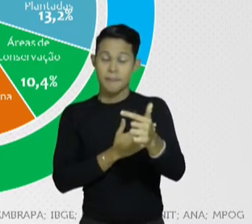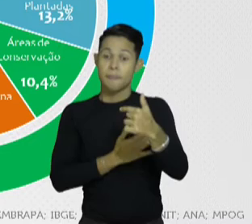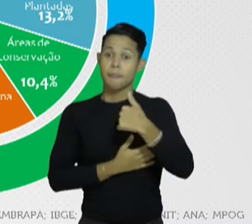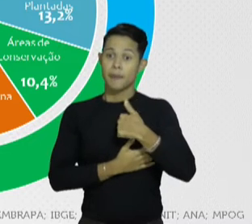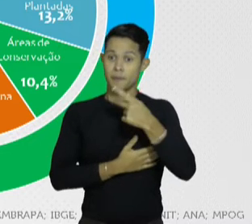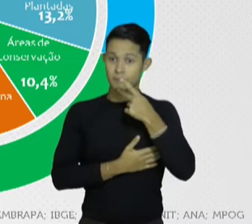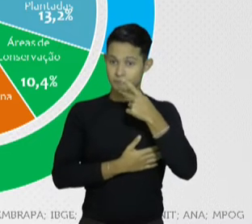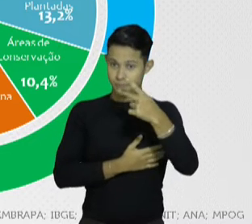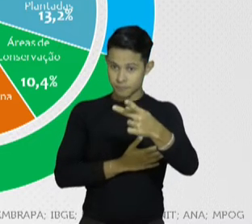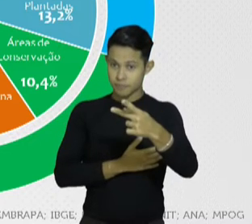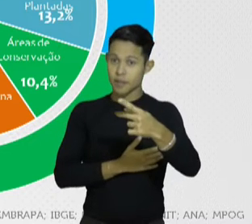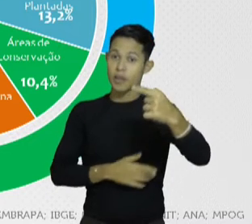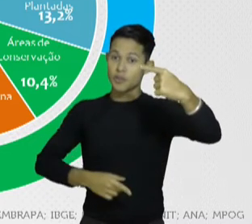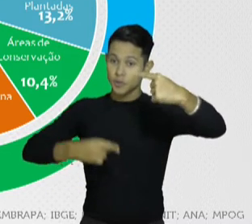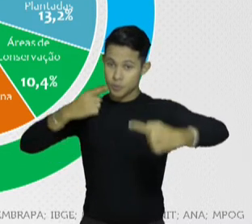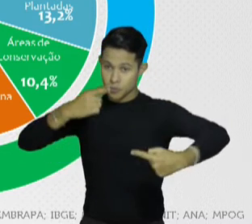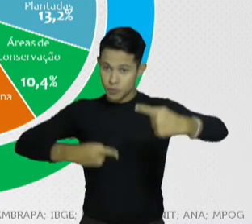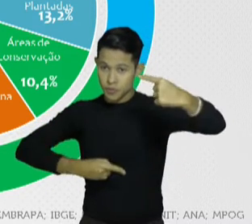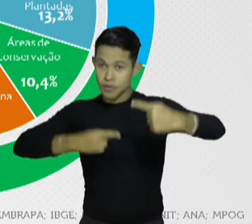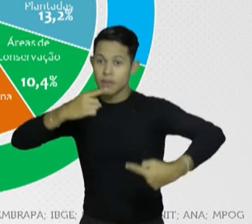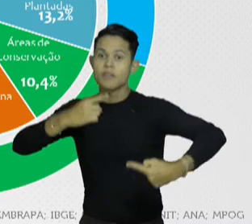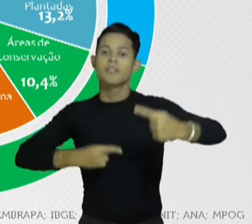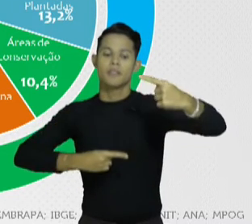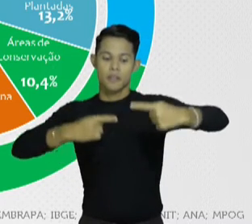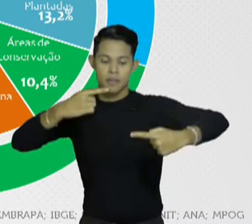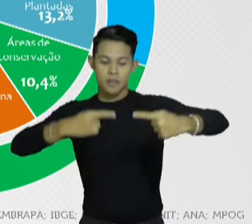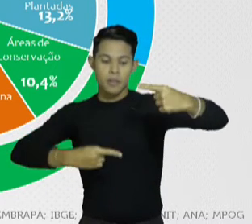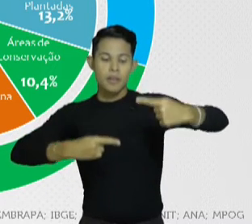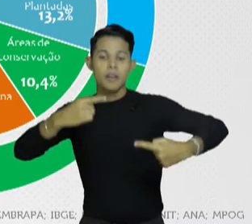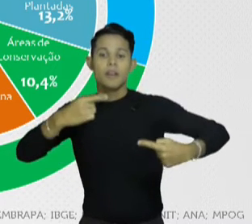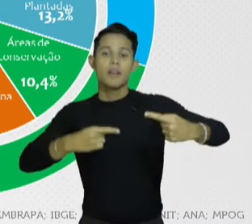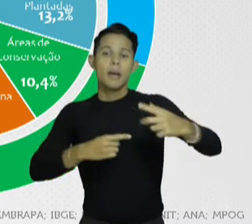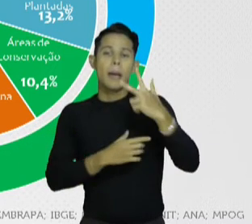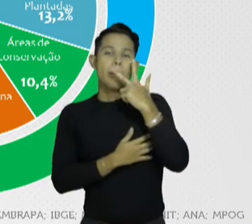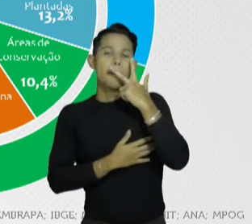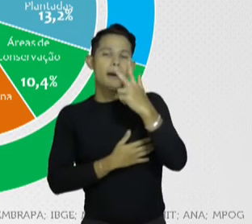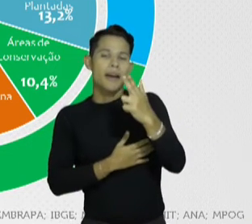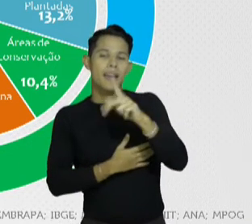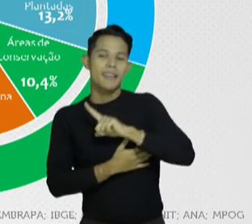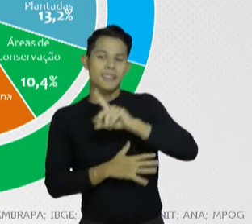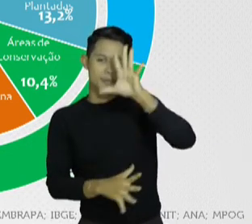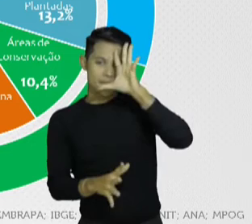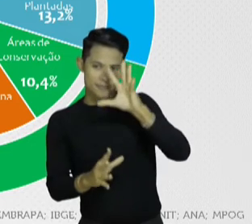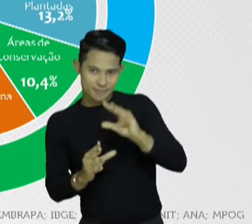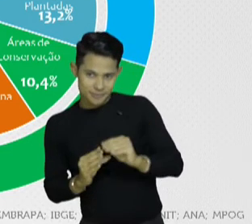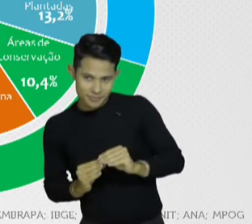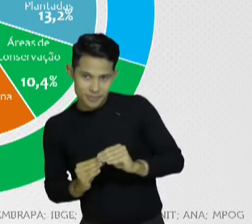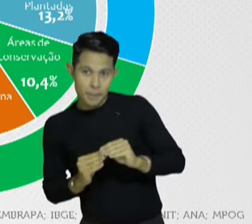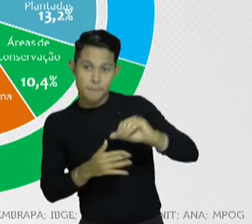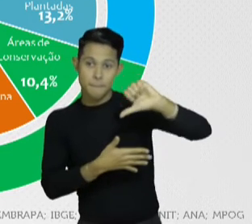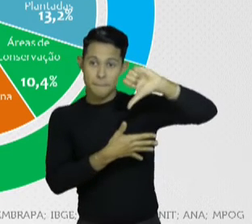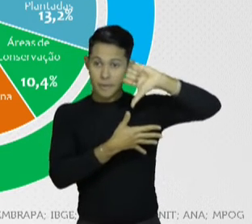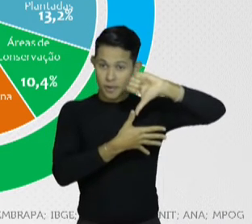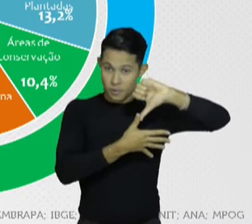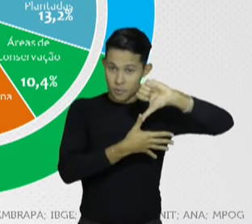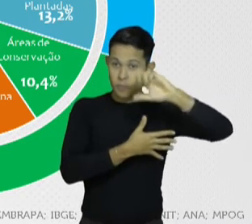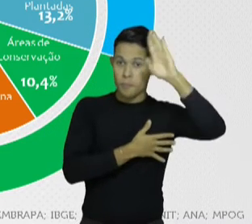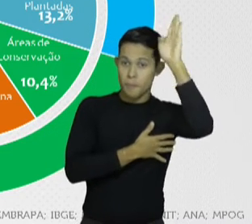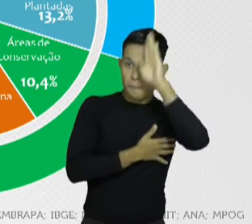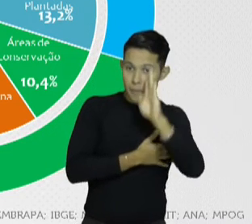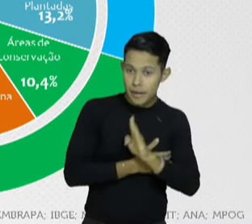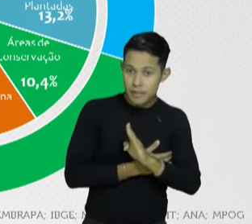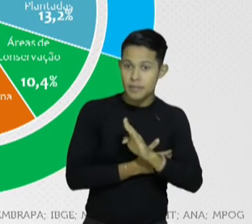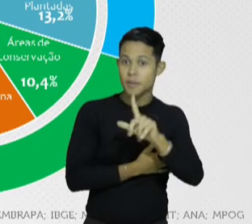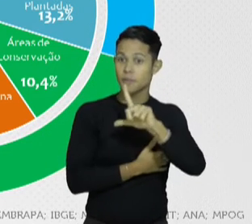aqui discutimos falamos chegamos parece assim que é uma conclusão o mercul pro Brasil tem